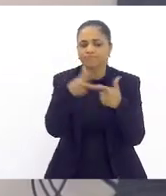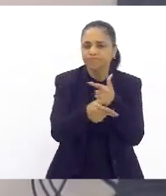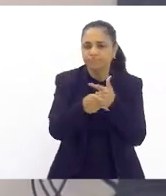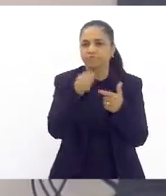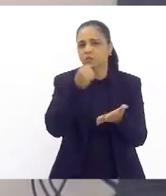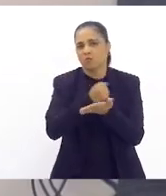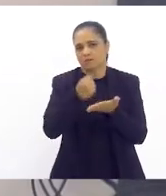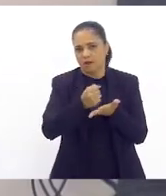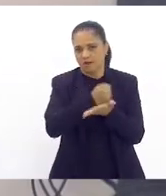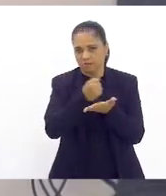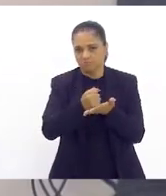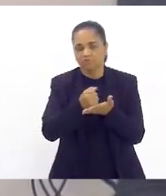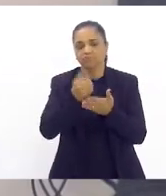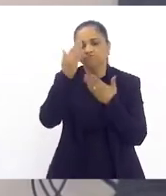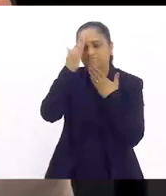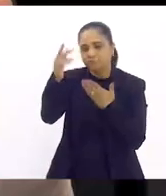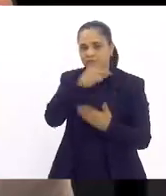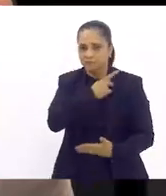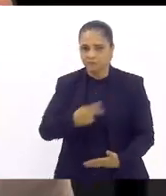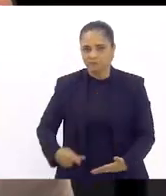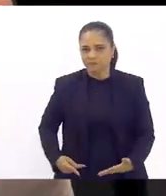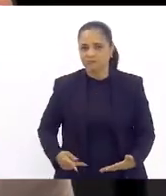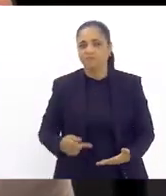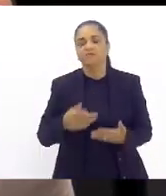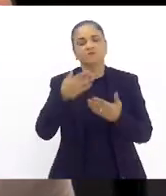contrato muito obrigada presidente